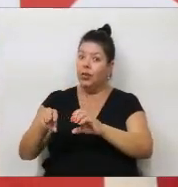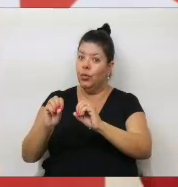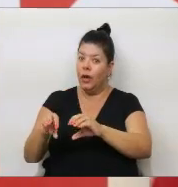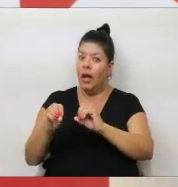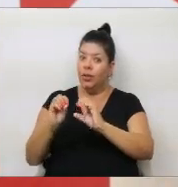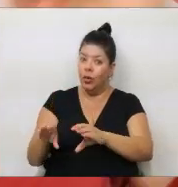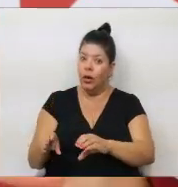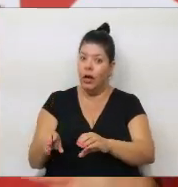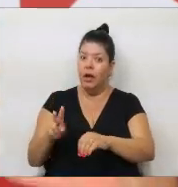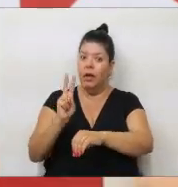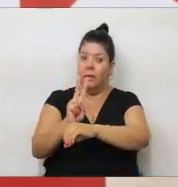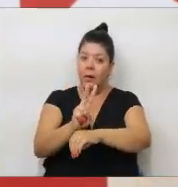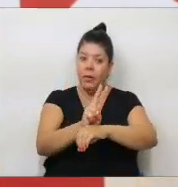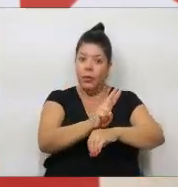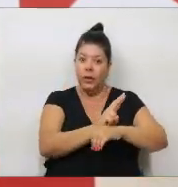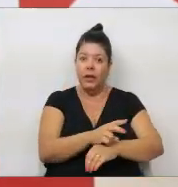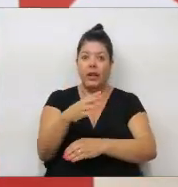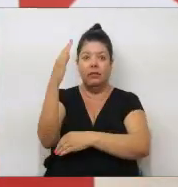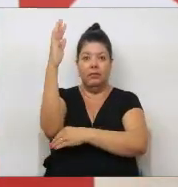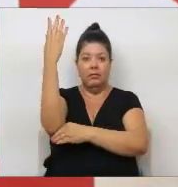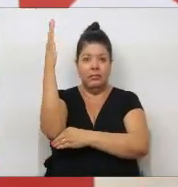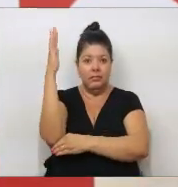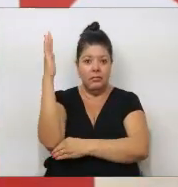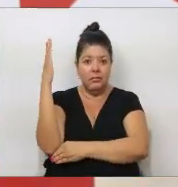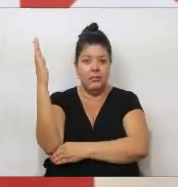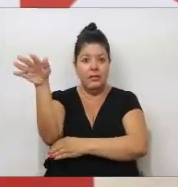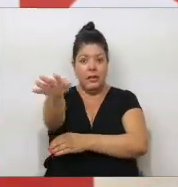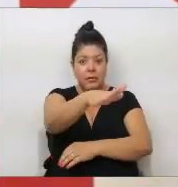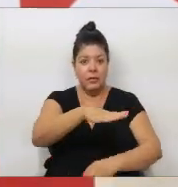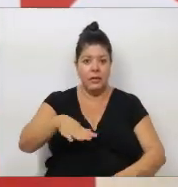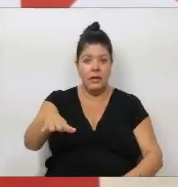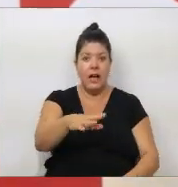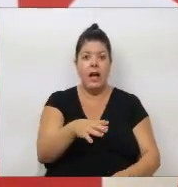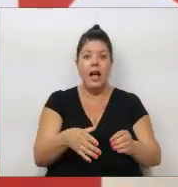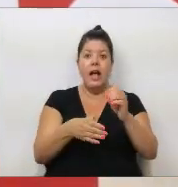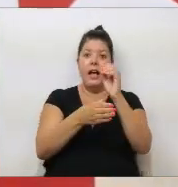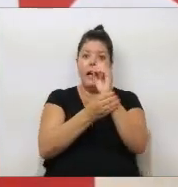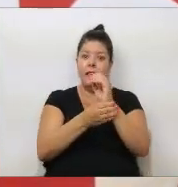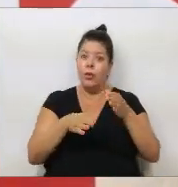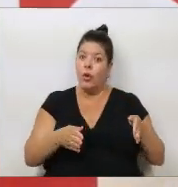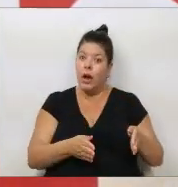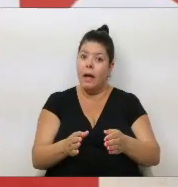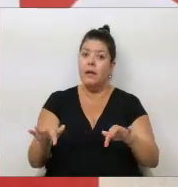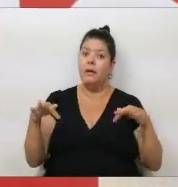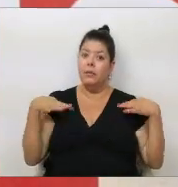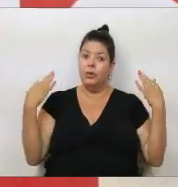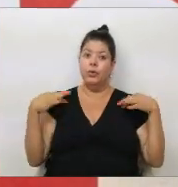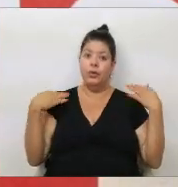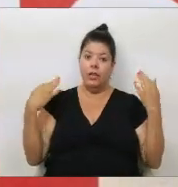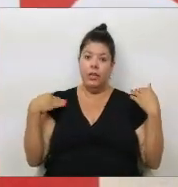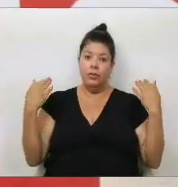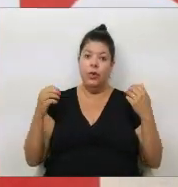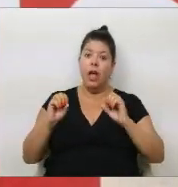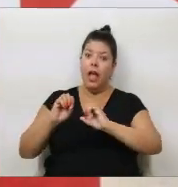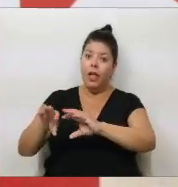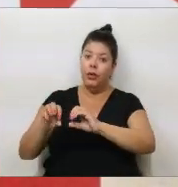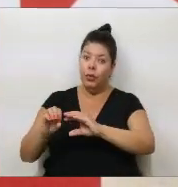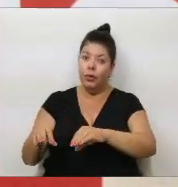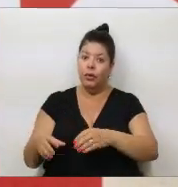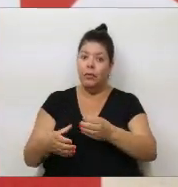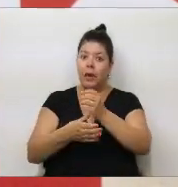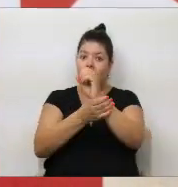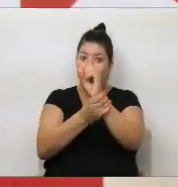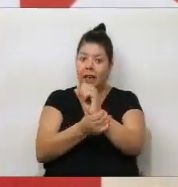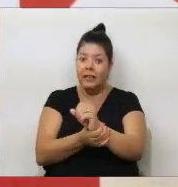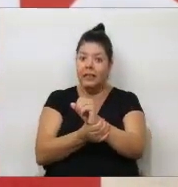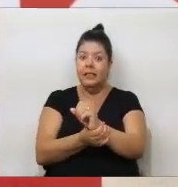Educadora para preservação ambiental, educadora para garantir os caminhos turísticos, educadora para garantir geração de trabalho